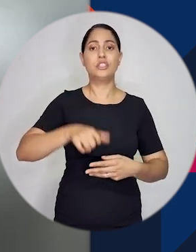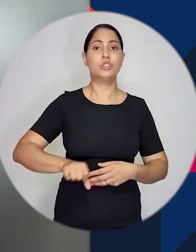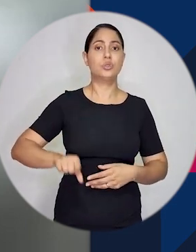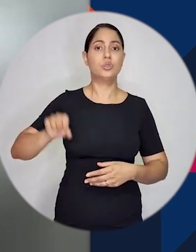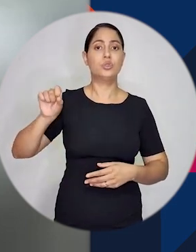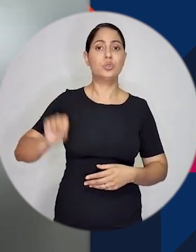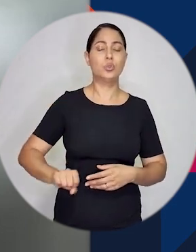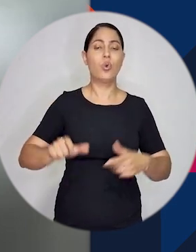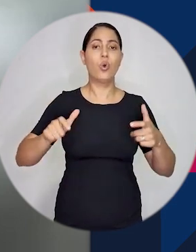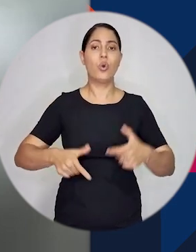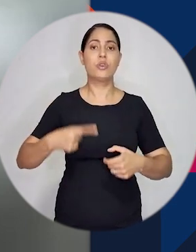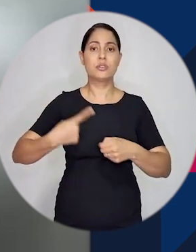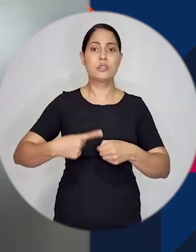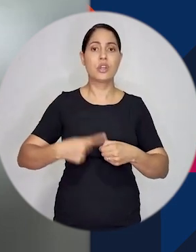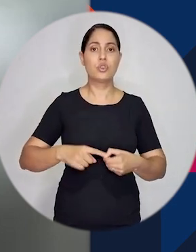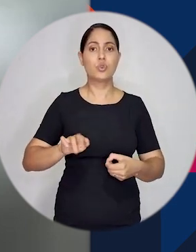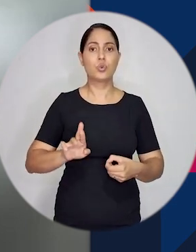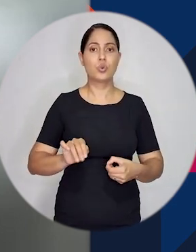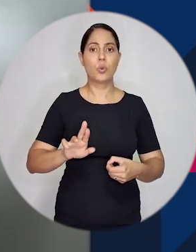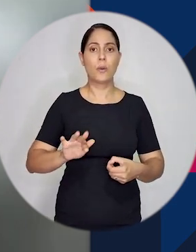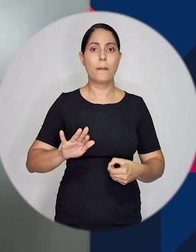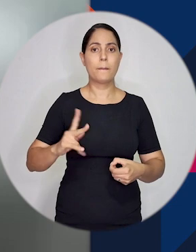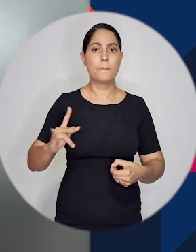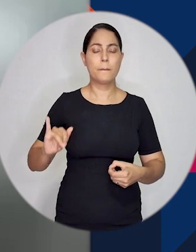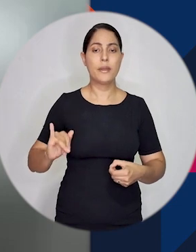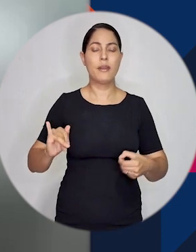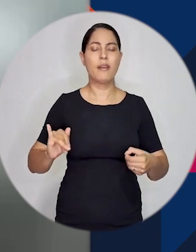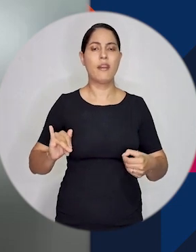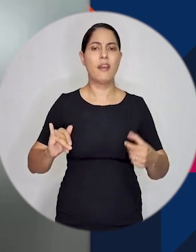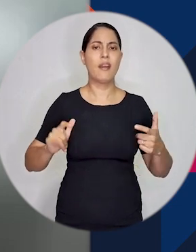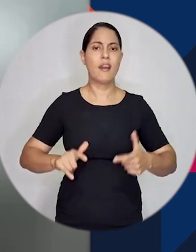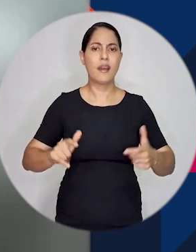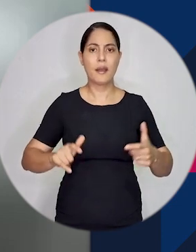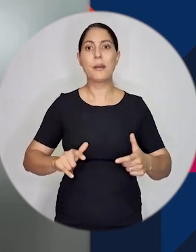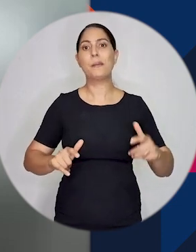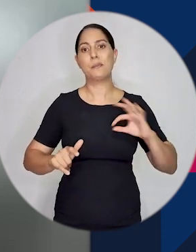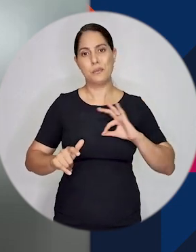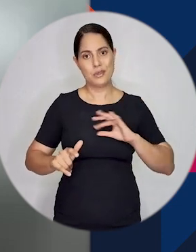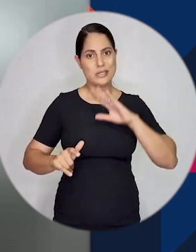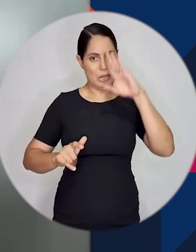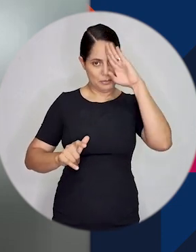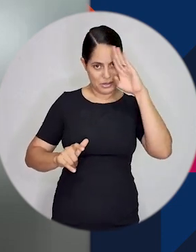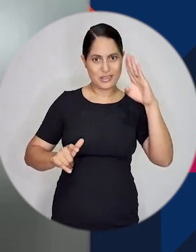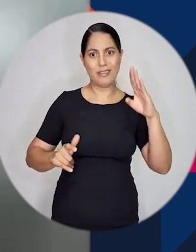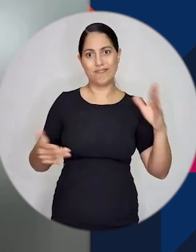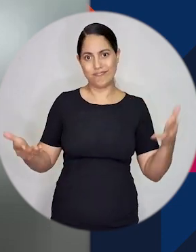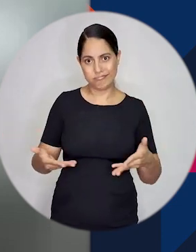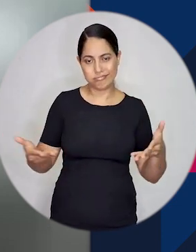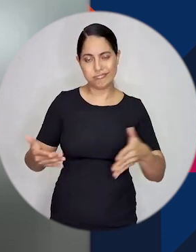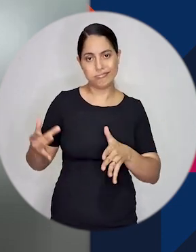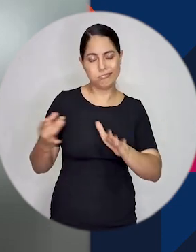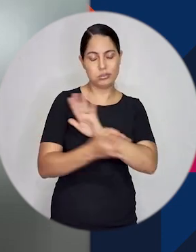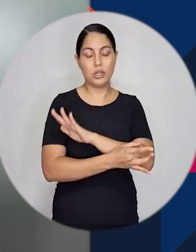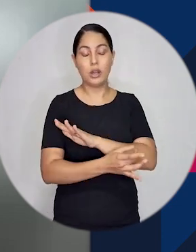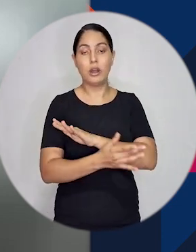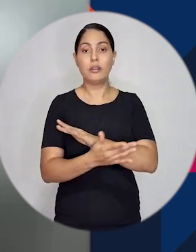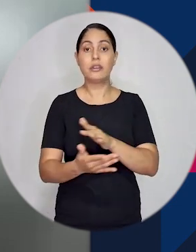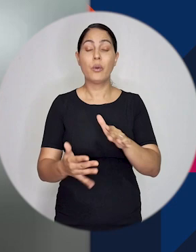aprovado já na região sul do estado, em Gurupi, também envolvendo agora um policial militar. Então, foi